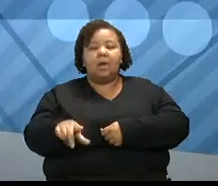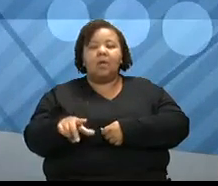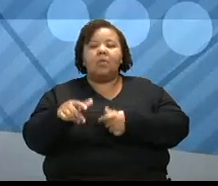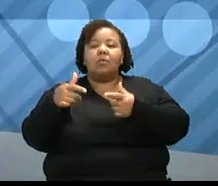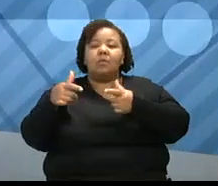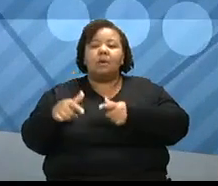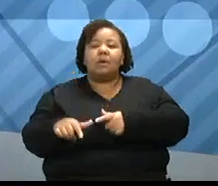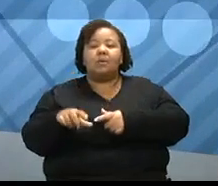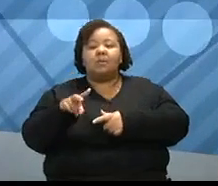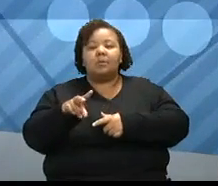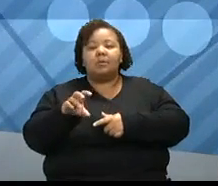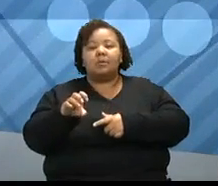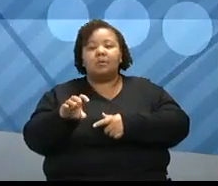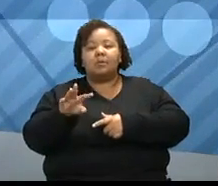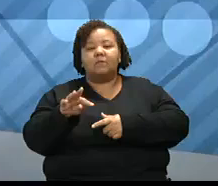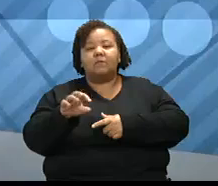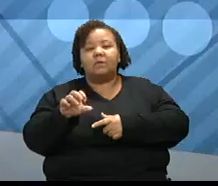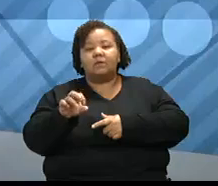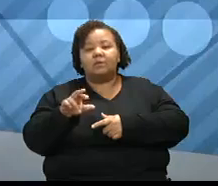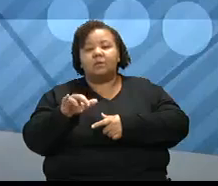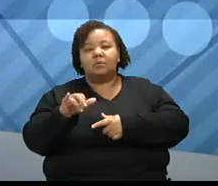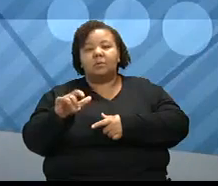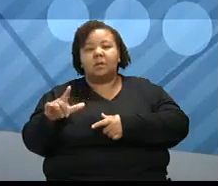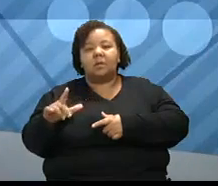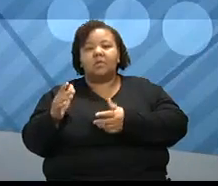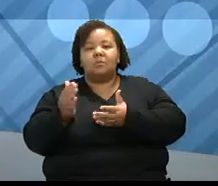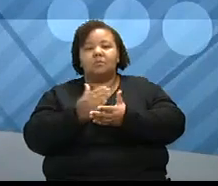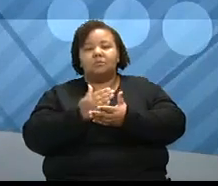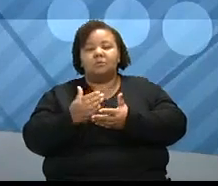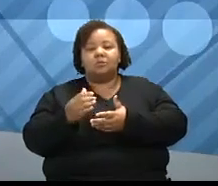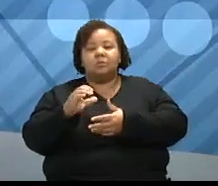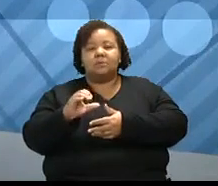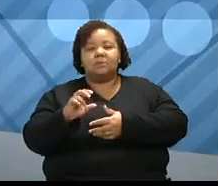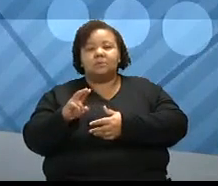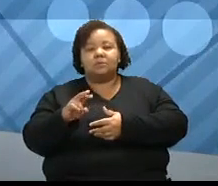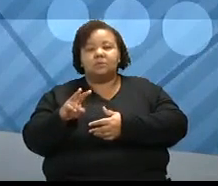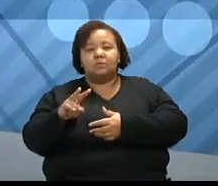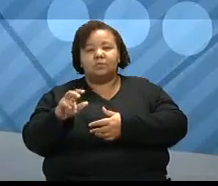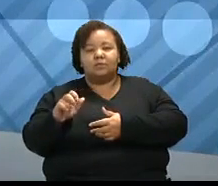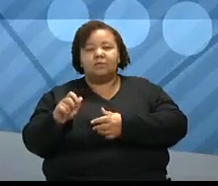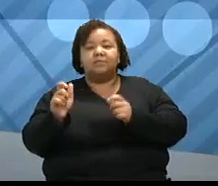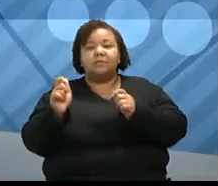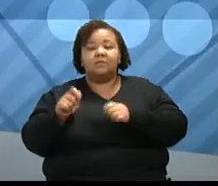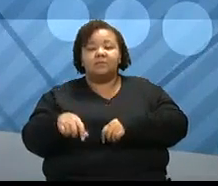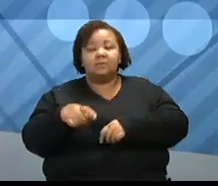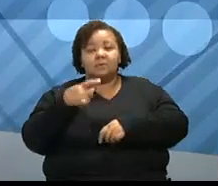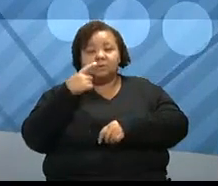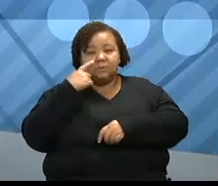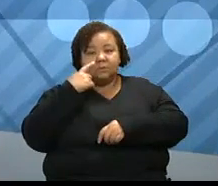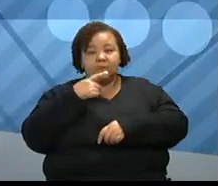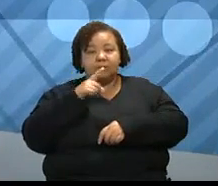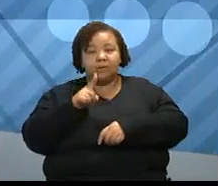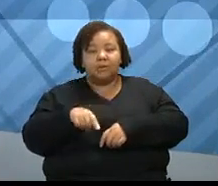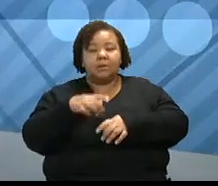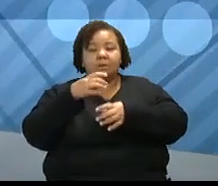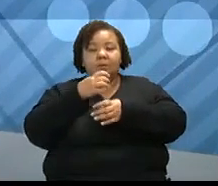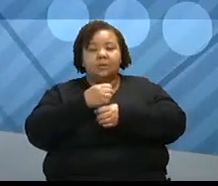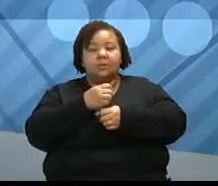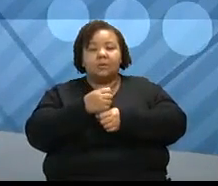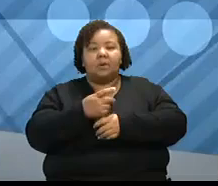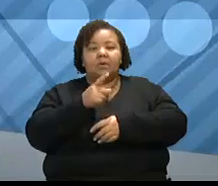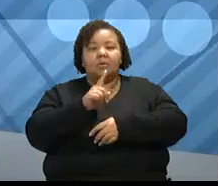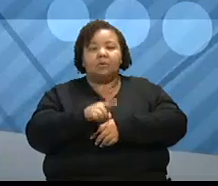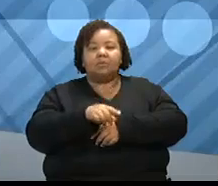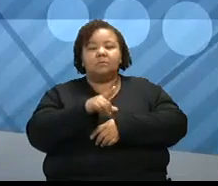envolvendo funções de variáveis sobre determinadas curvas. Então, você pode observar que o cálculo das integrais,